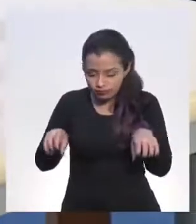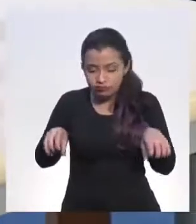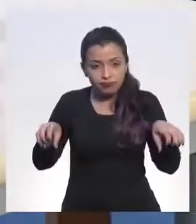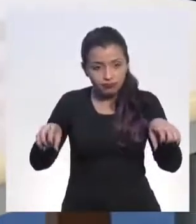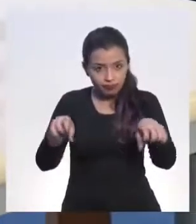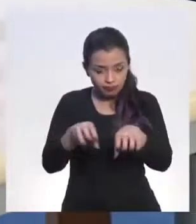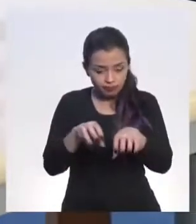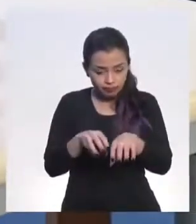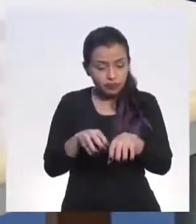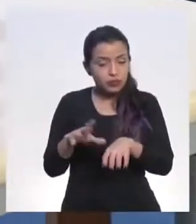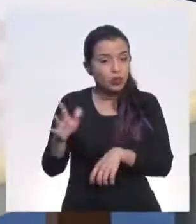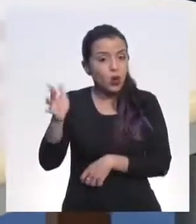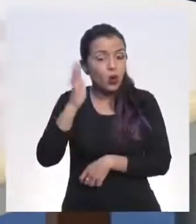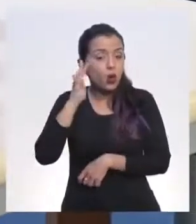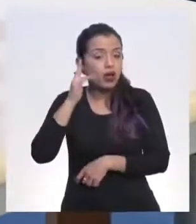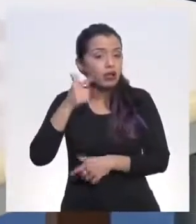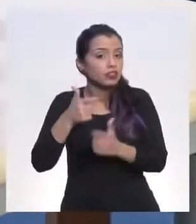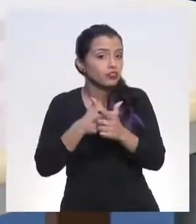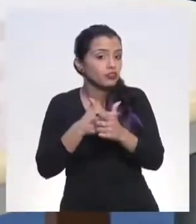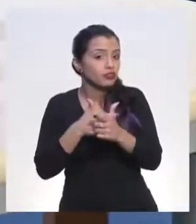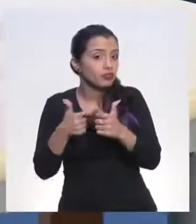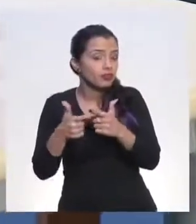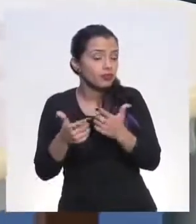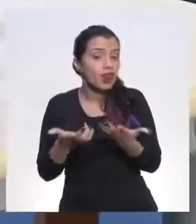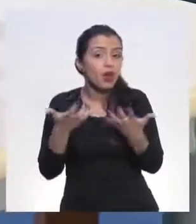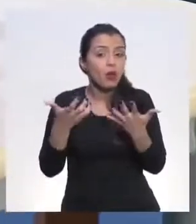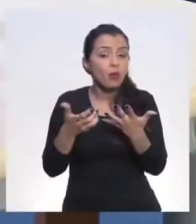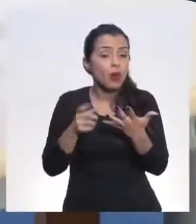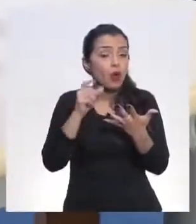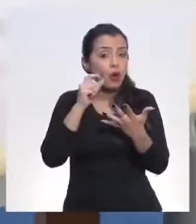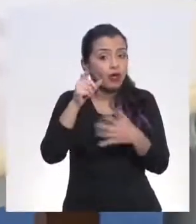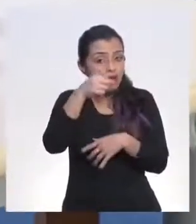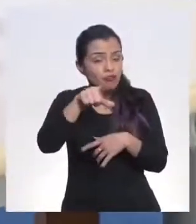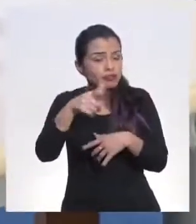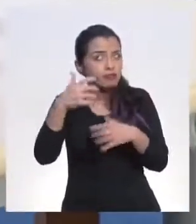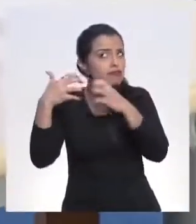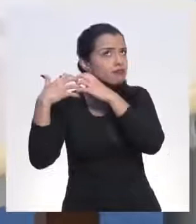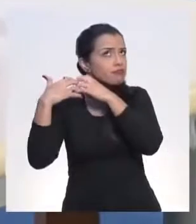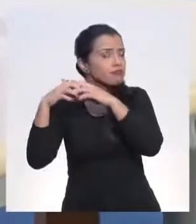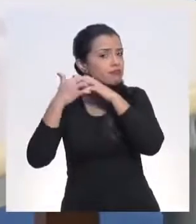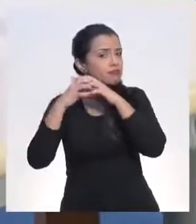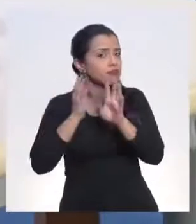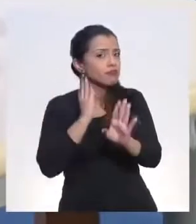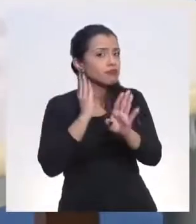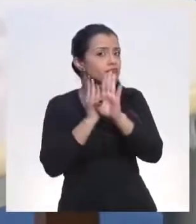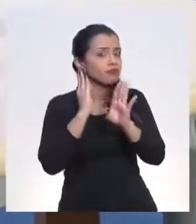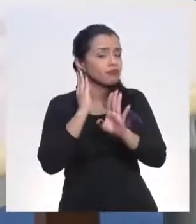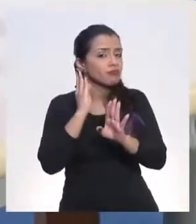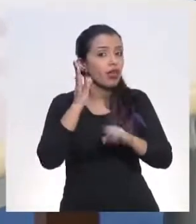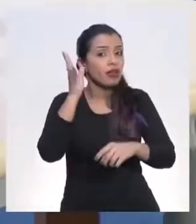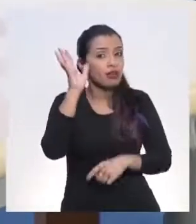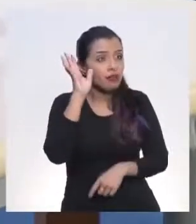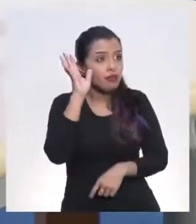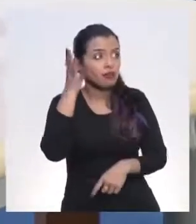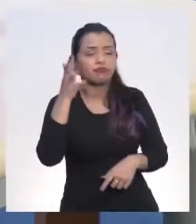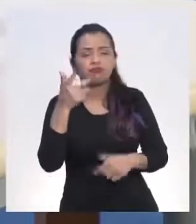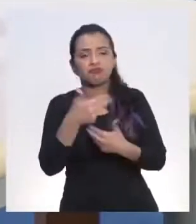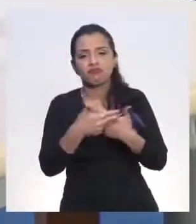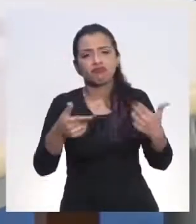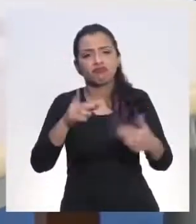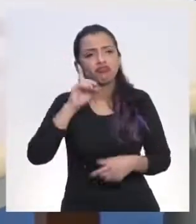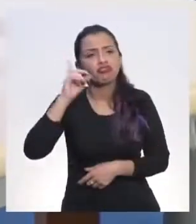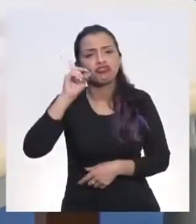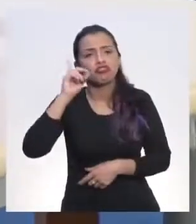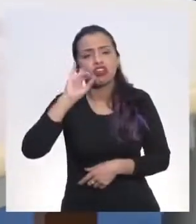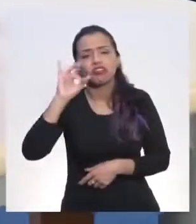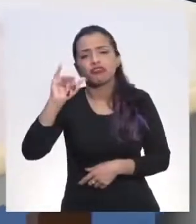para fazer a divisão, tá? Então eu quero que vocês encontrem situações, né, do cotidiano